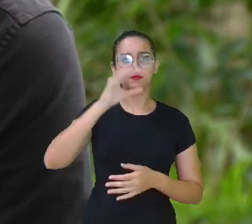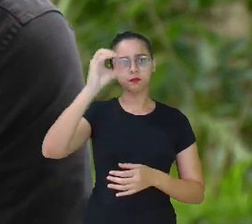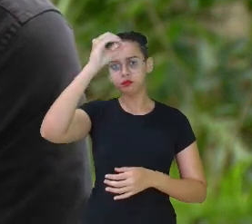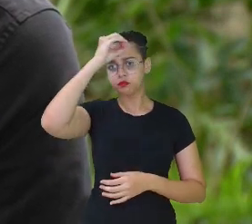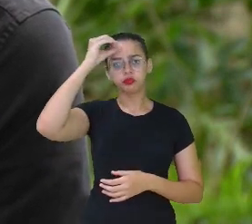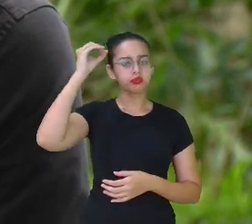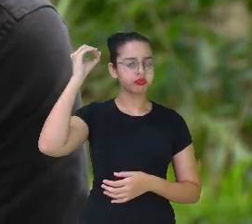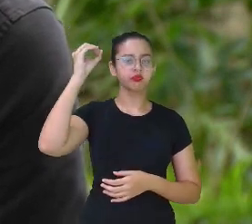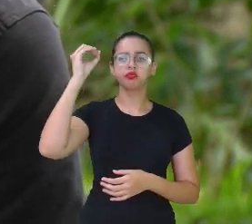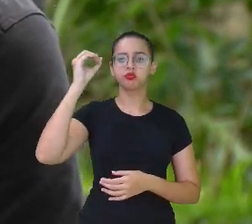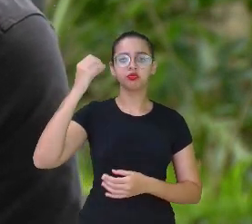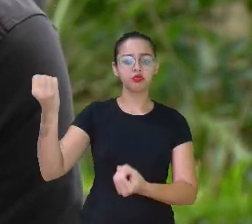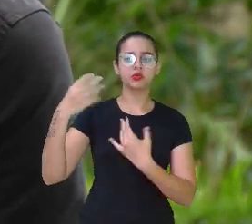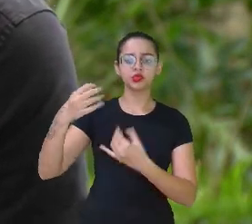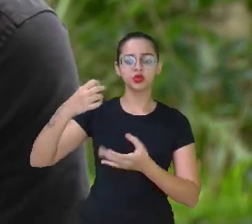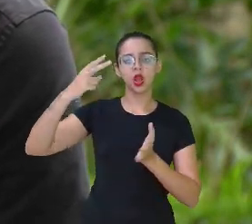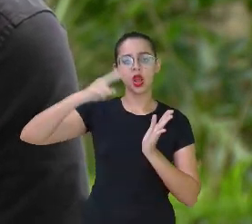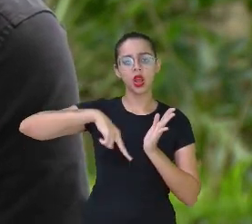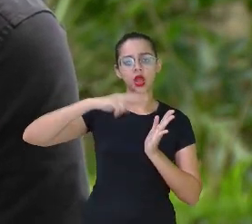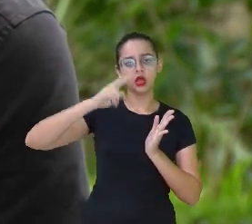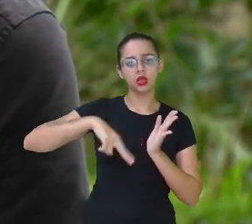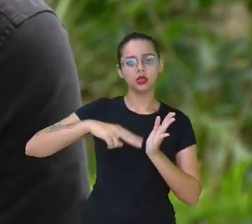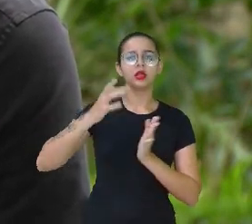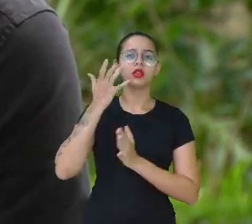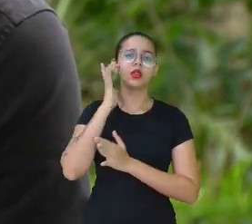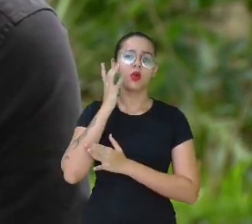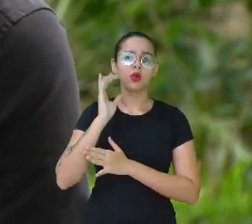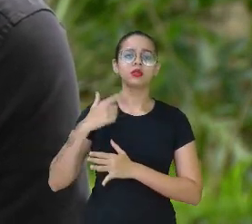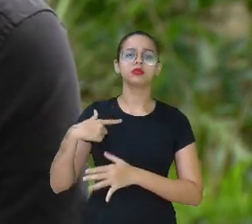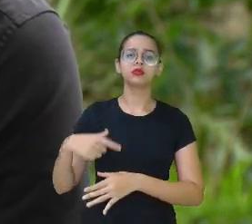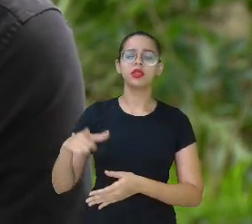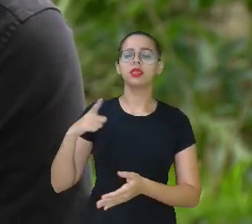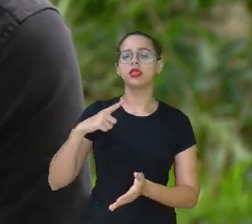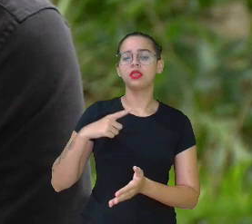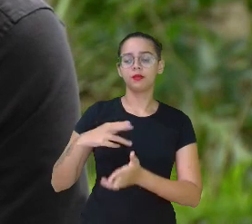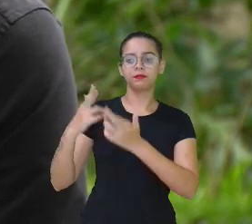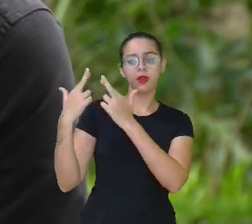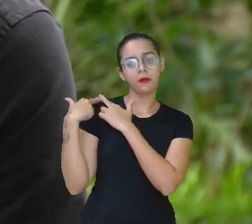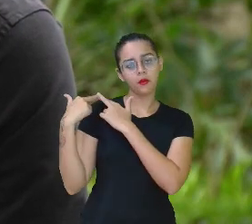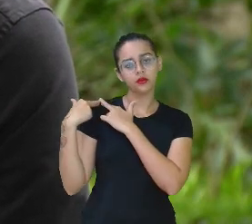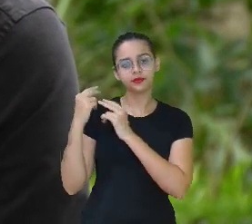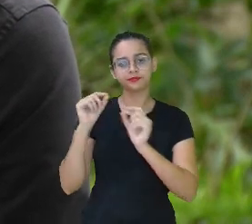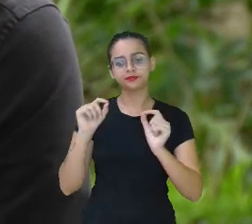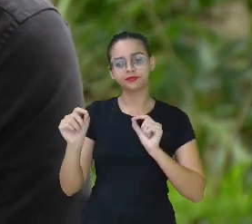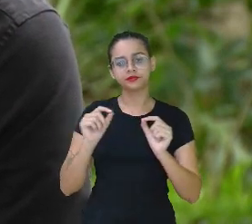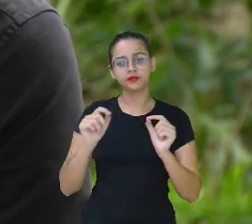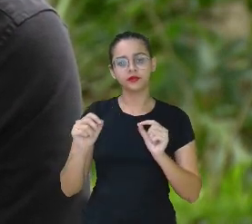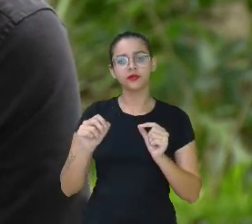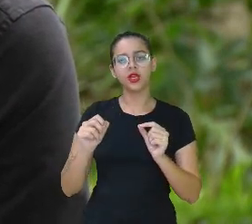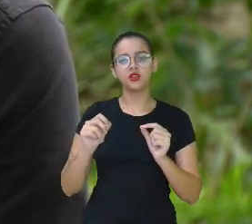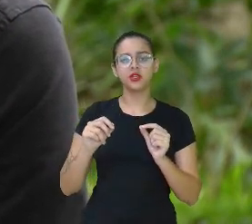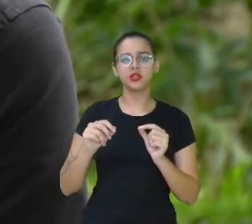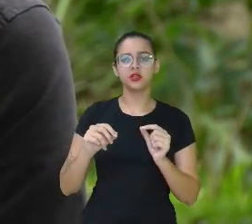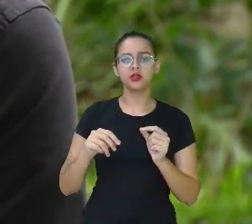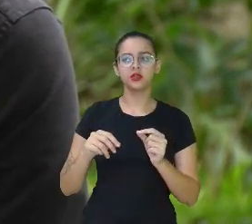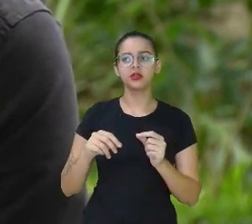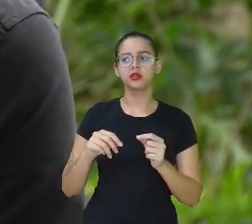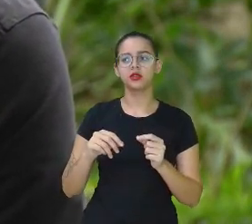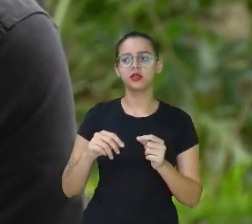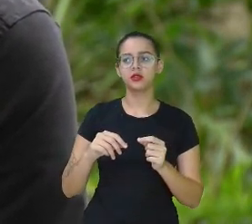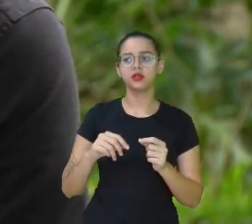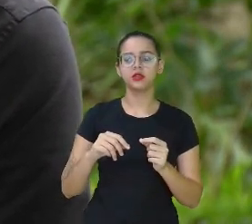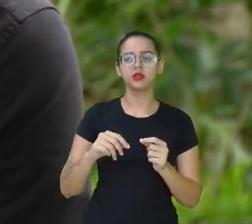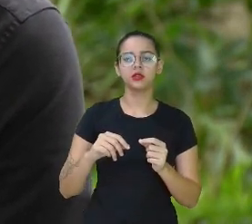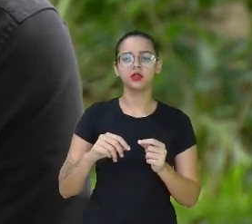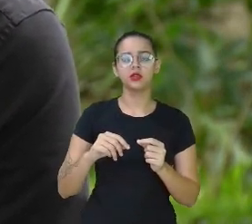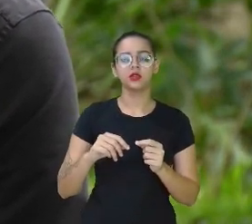nada, me ensinou a ler. Então acho que eu carrego nas minhas costas assim um dever de cumprir os sonhos dos meus